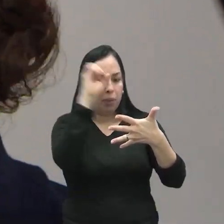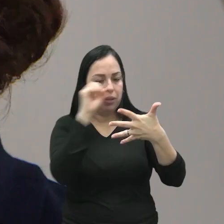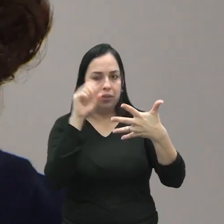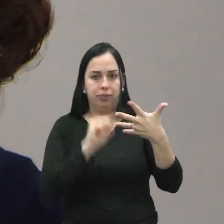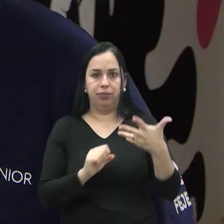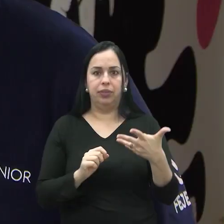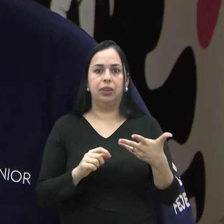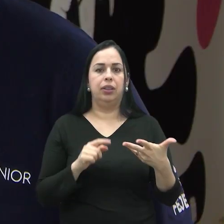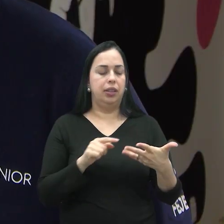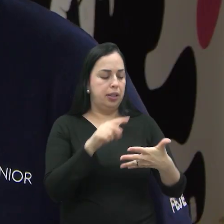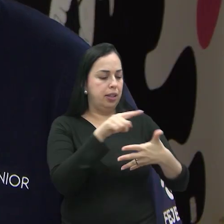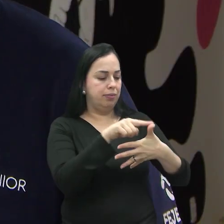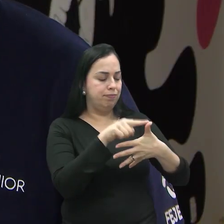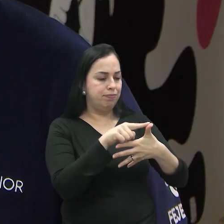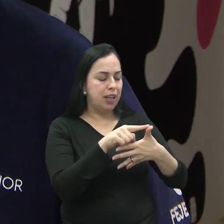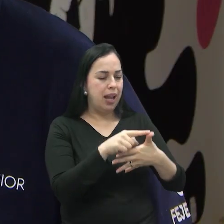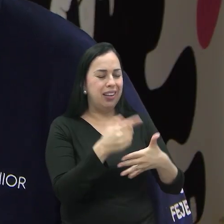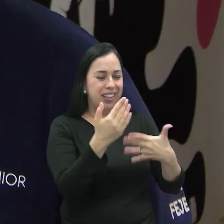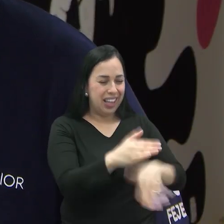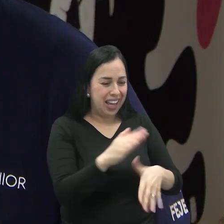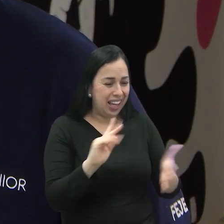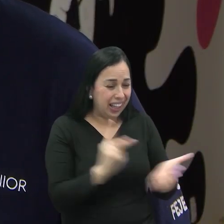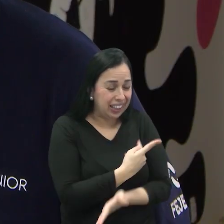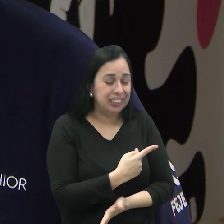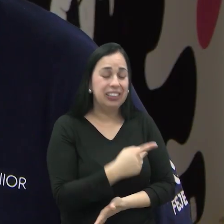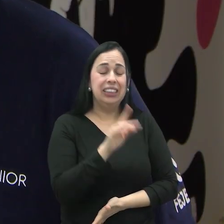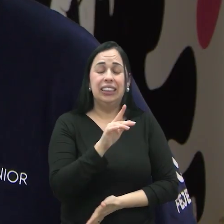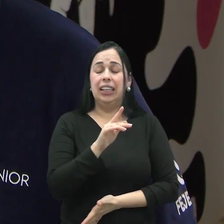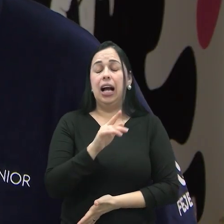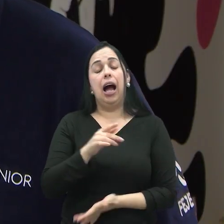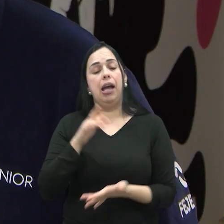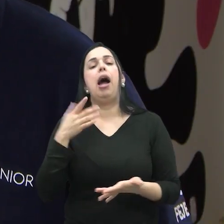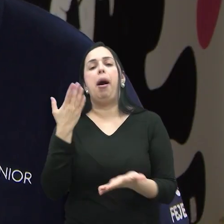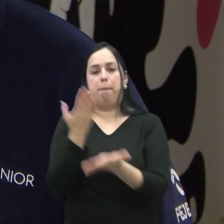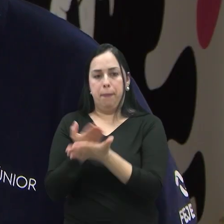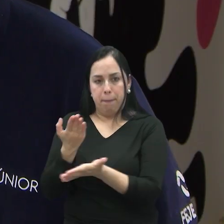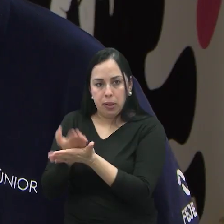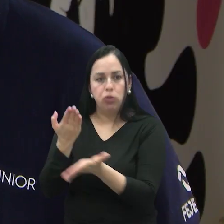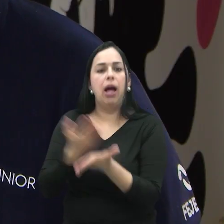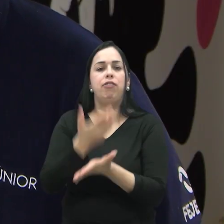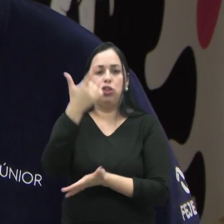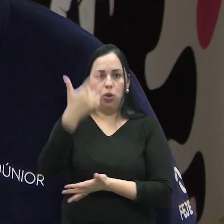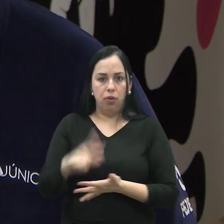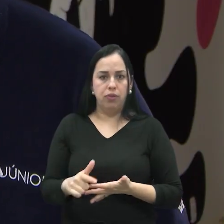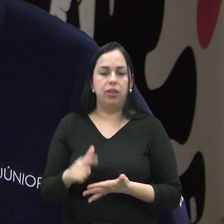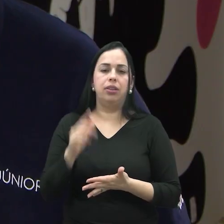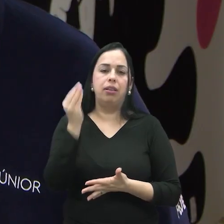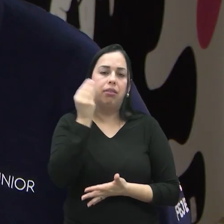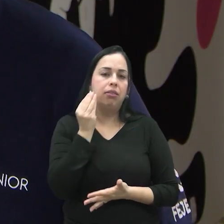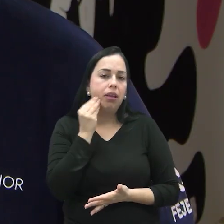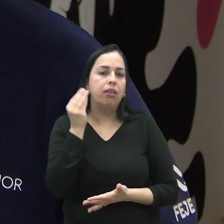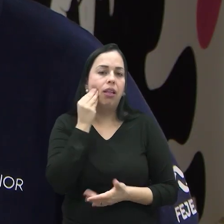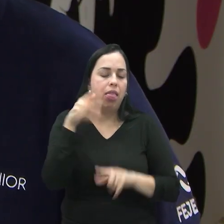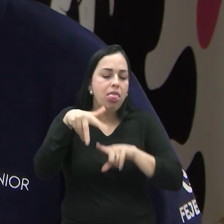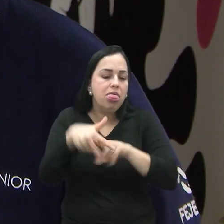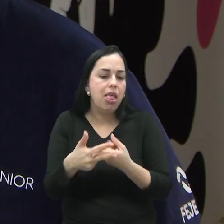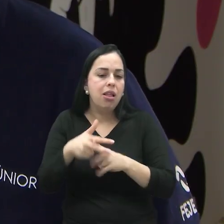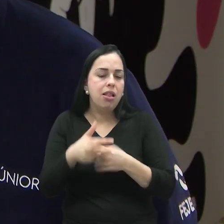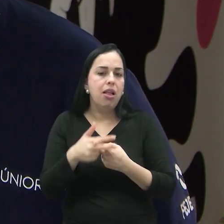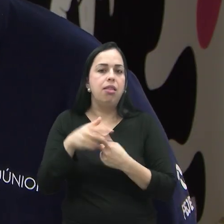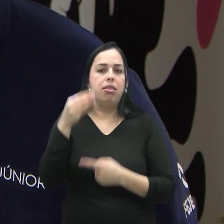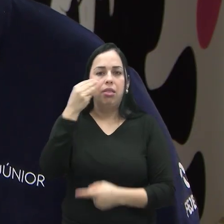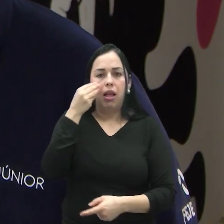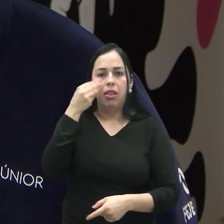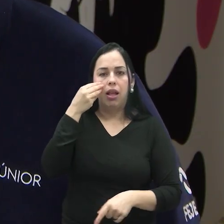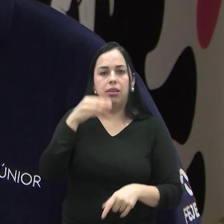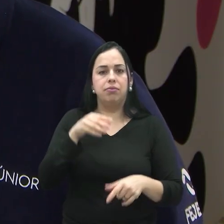as matérias. Focava em ver o que eu tinha errado, corrigia meus erros e continuar seguindo, sempre melhorando do que eu errei. Então, o meu foco era muito